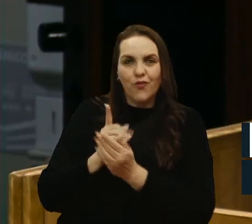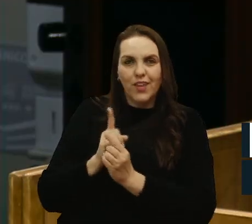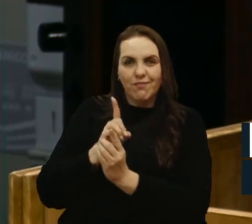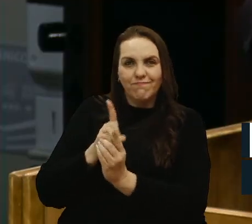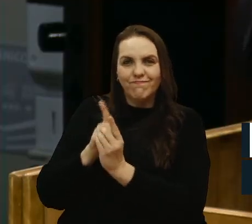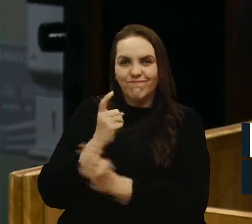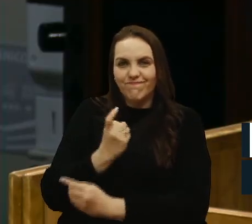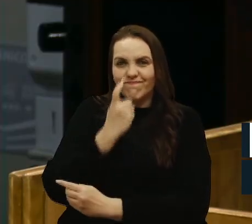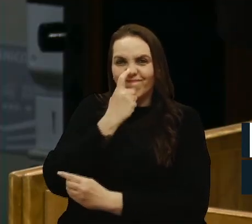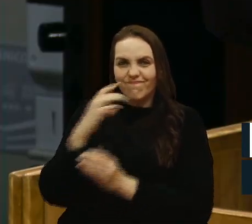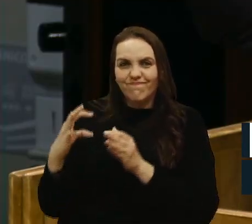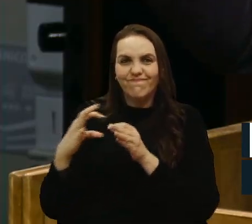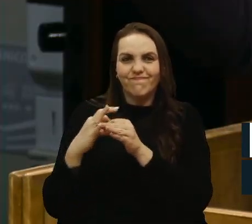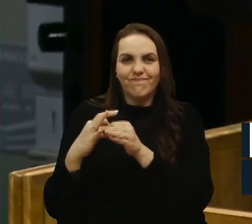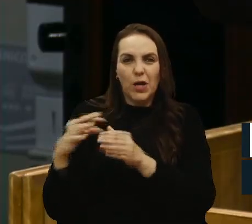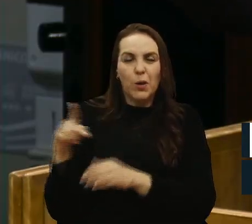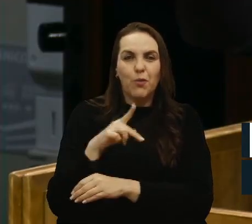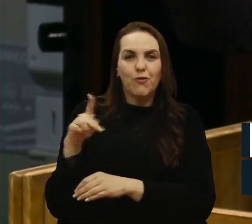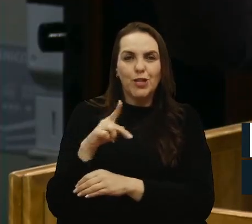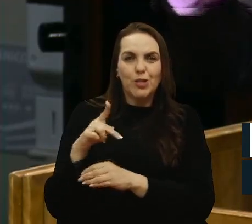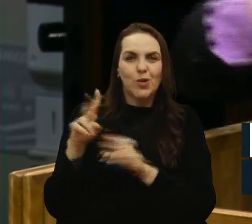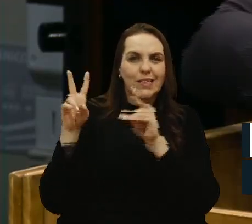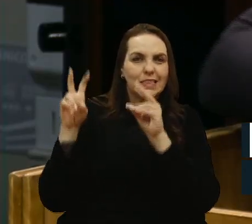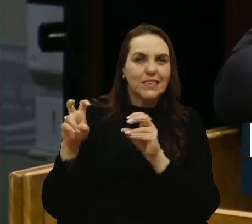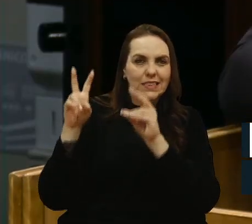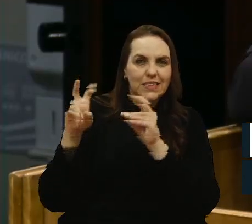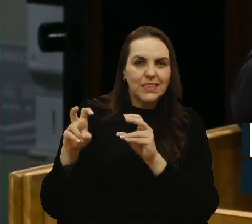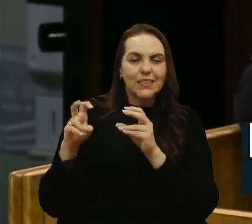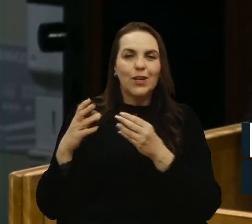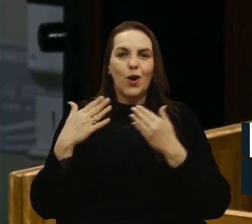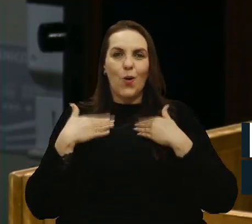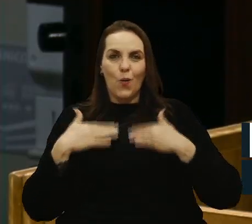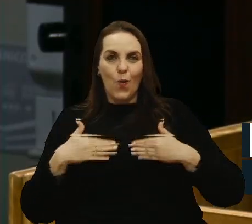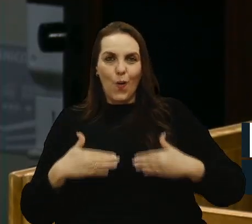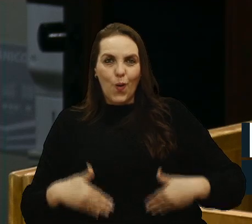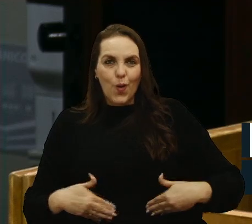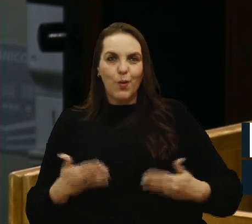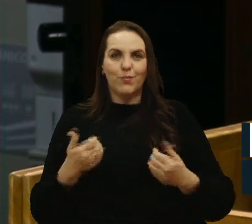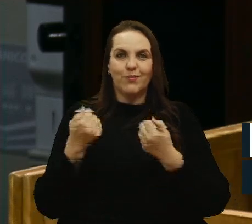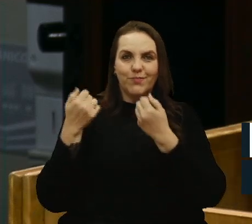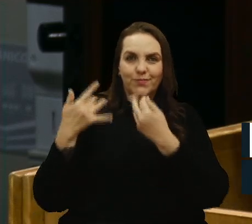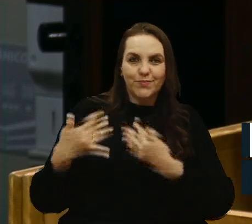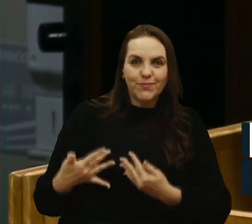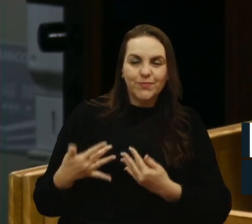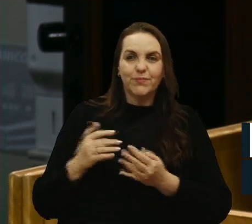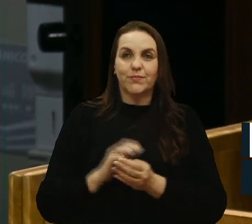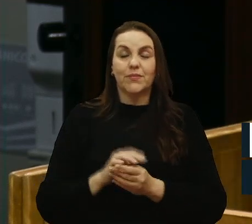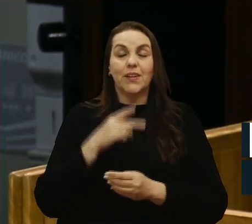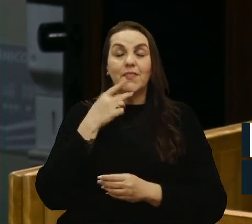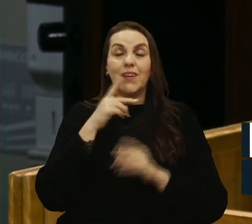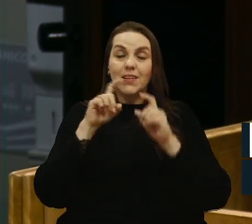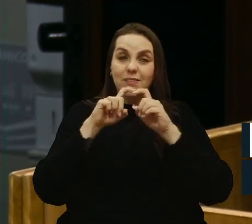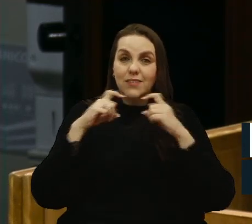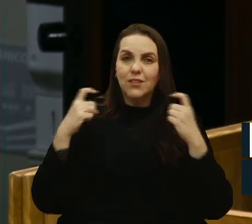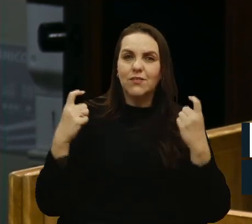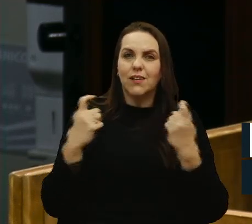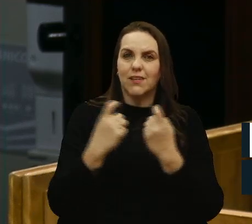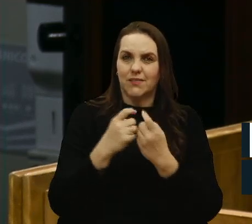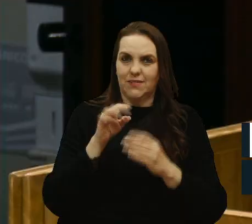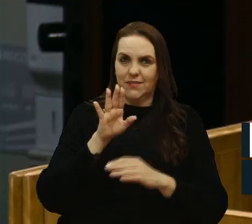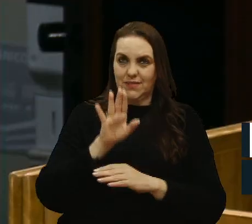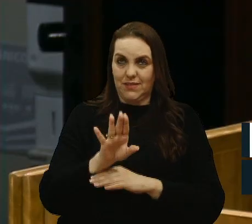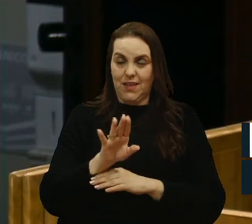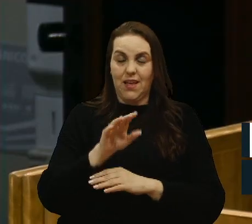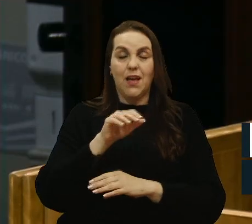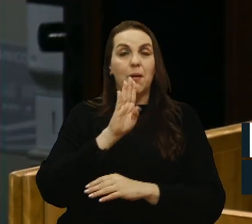essa professora está trabalhando algum tema do corpo, Eu estou falando sexualidade daquilo que a